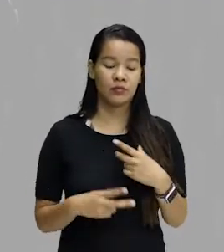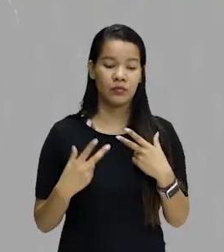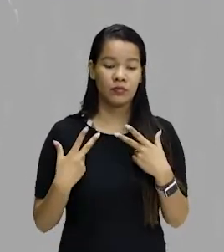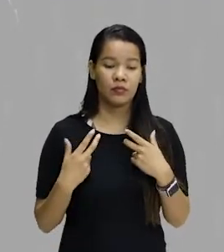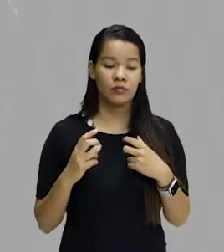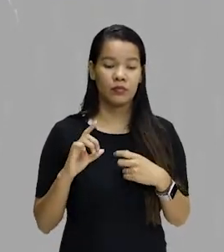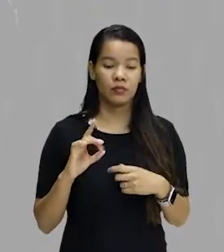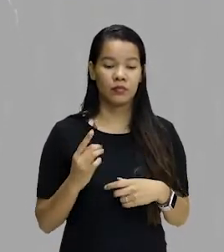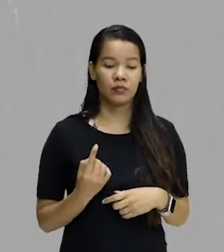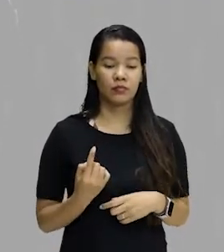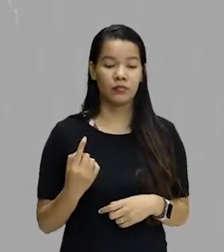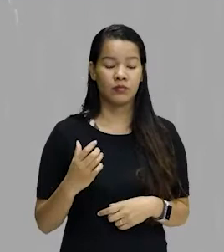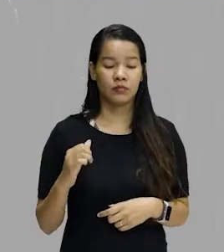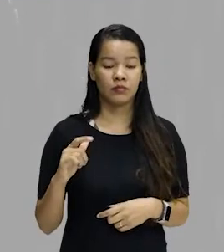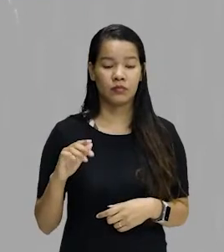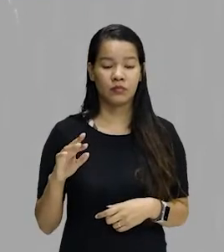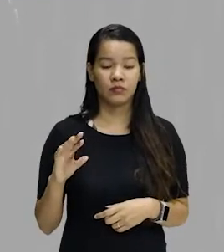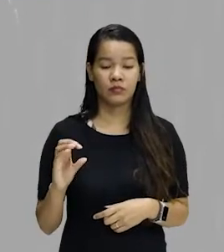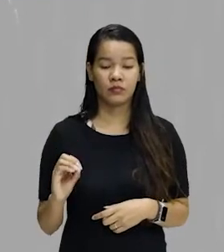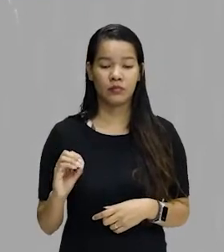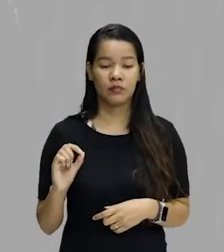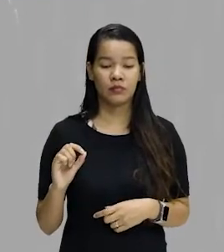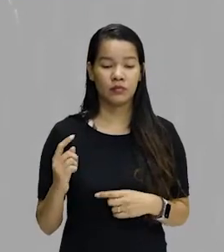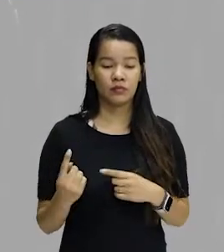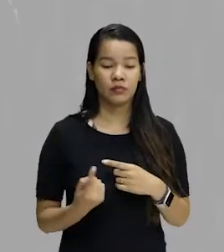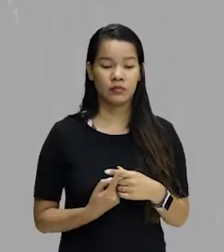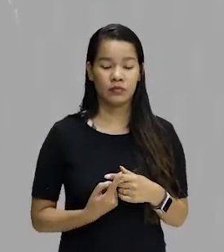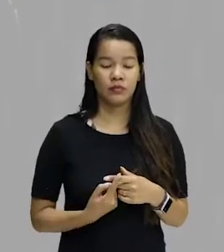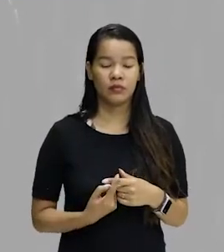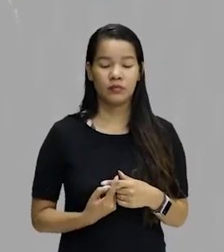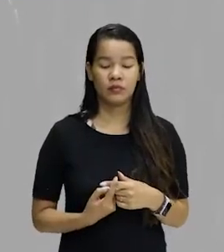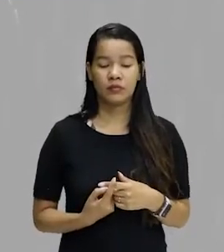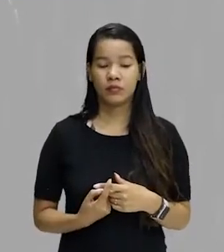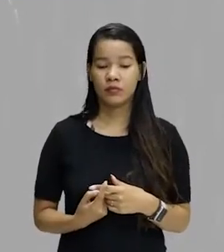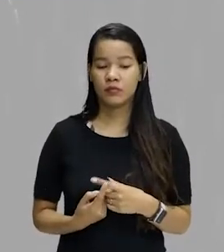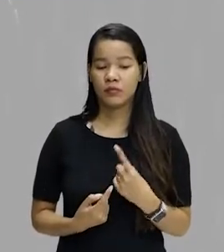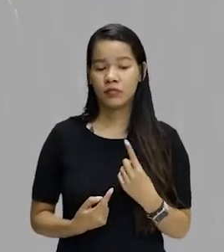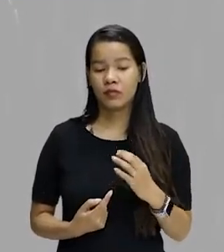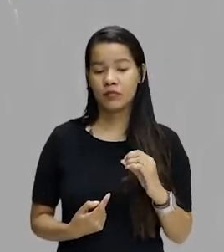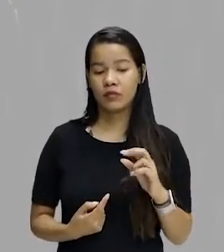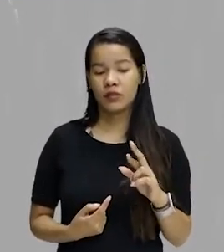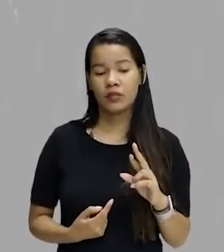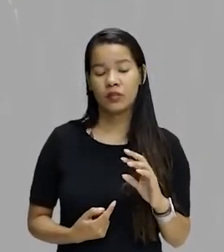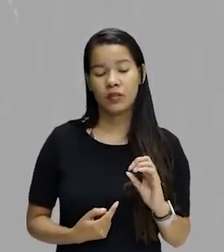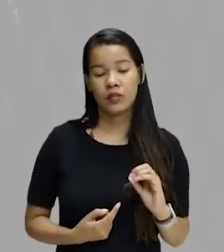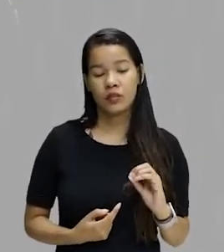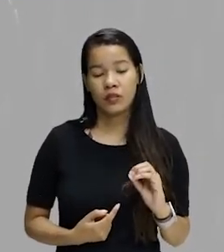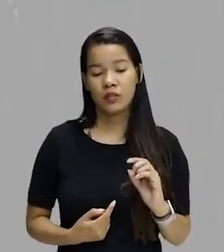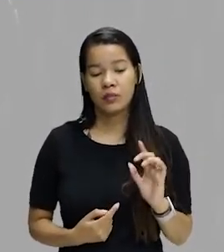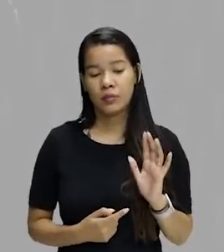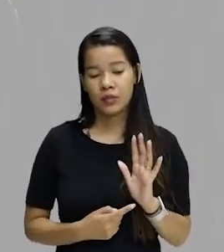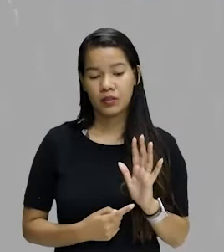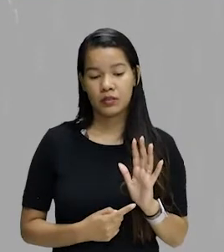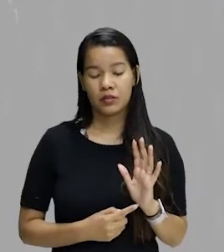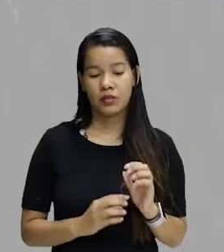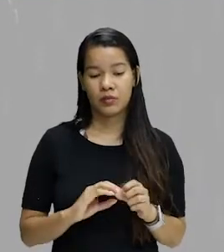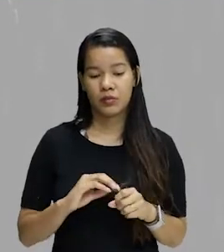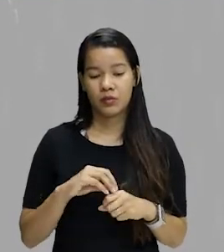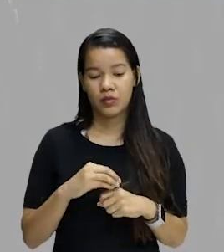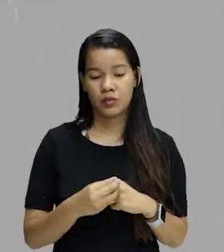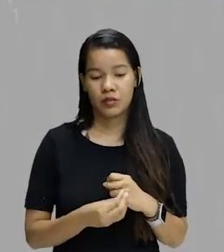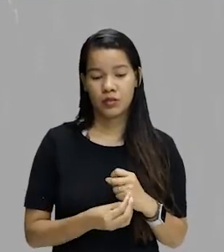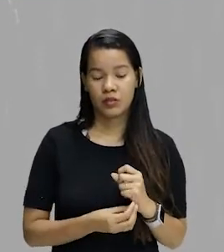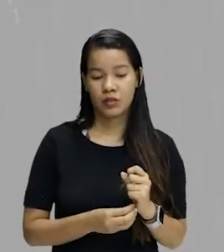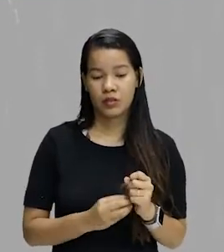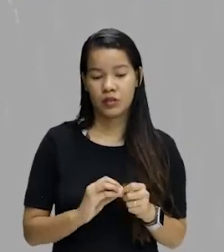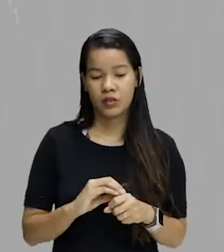apenas um cloro, né, foi adicionado. Um cloro apareceu na molécula